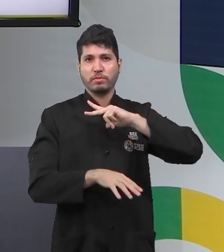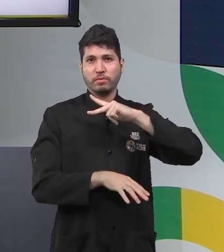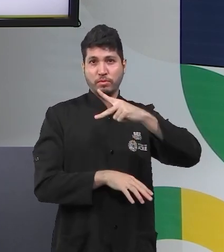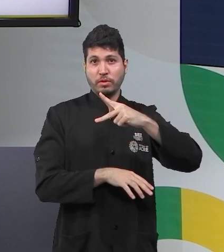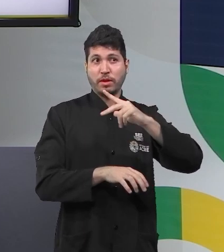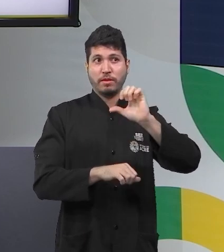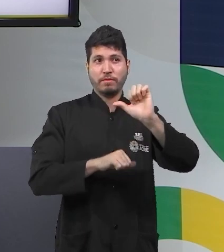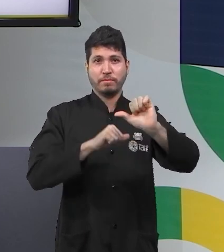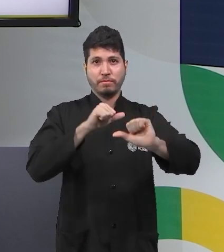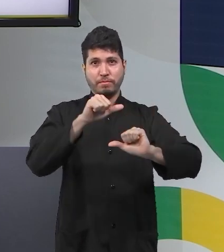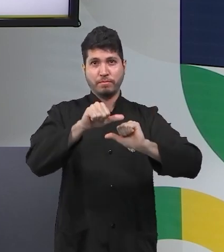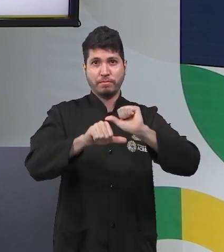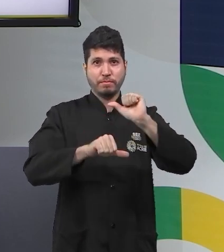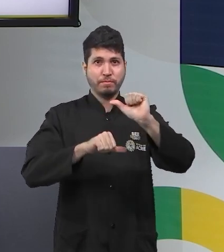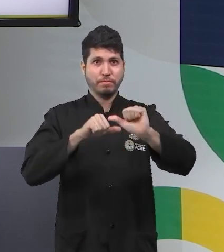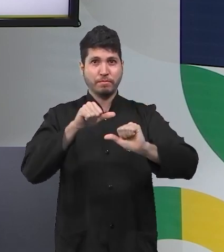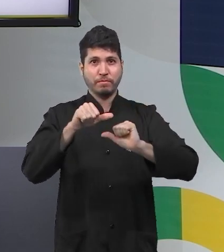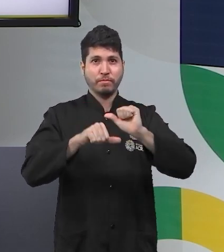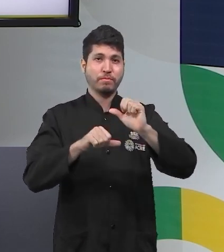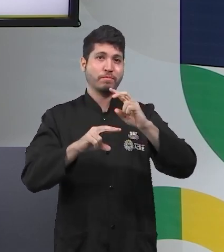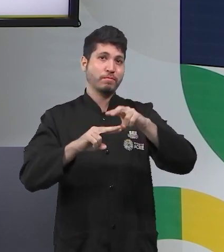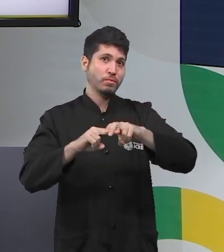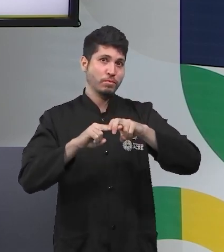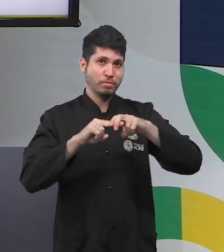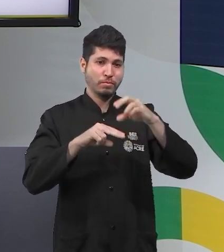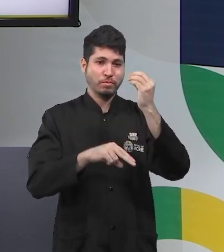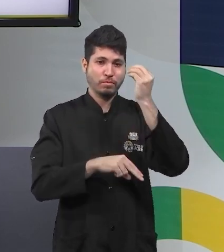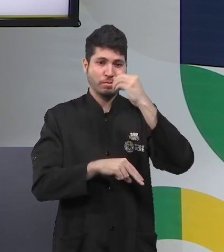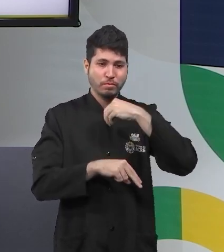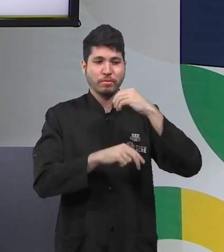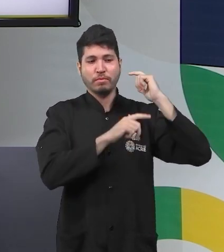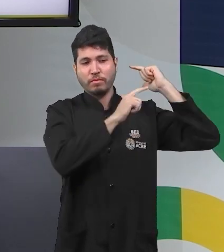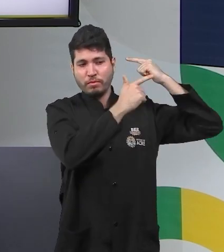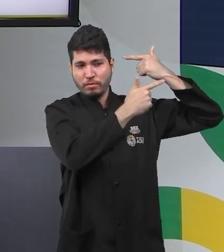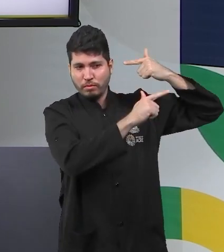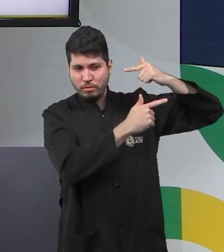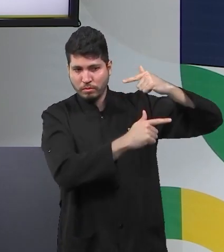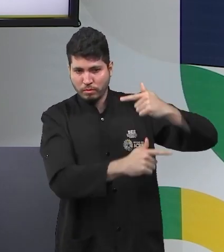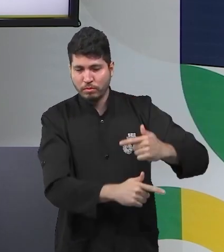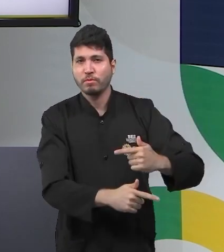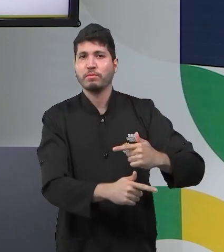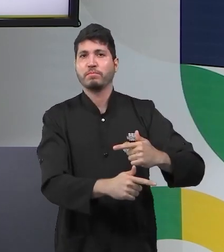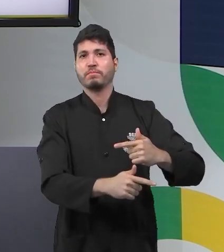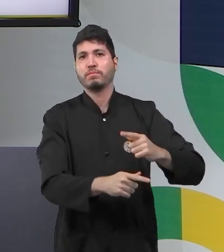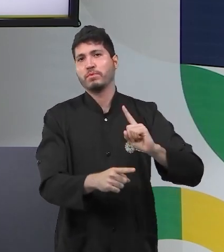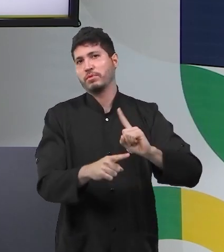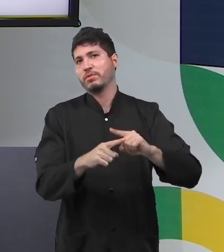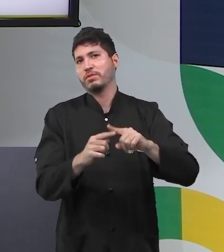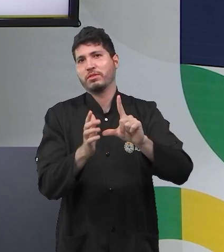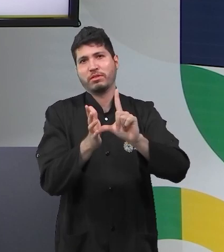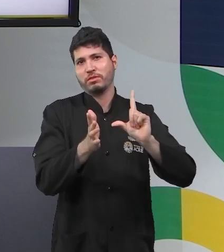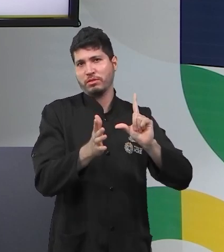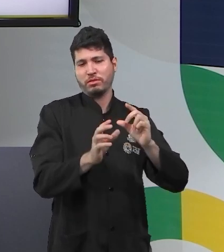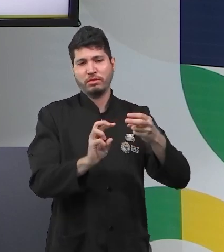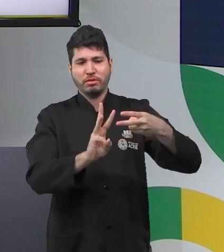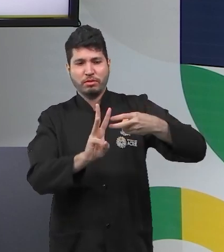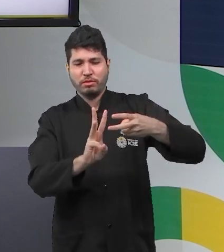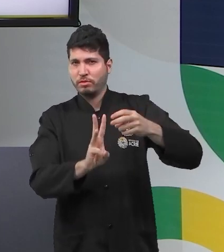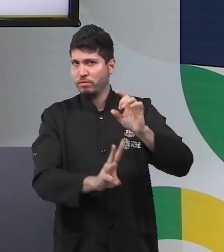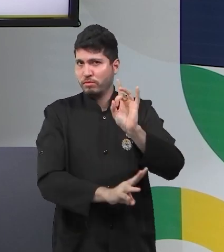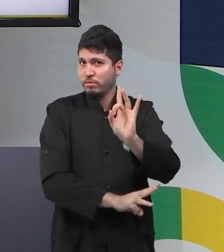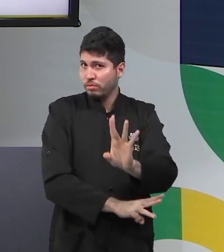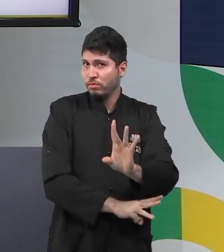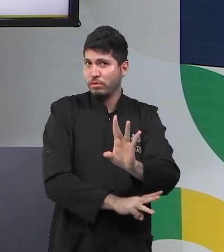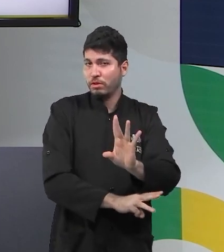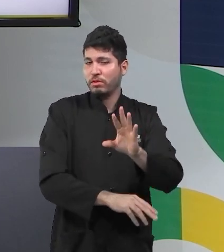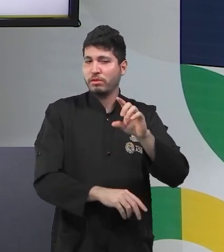alterando. Então, é isso que a gente está falando. O enfraquecimento das matrizes culturais regionais era aquilo que estava presente, foi se perdendo. E foi se